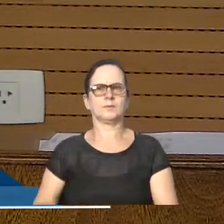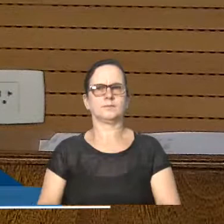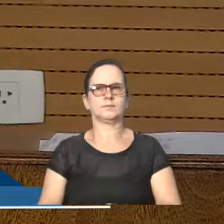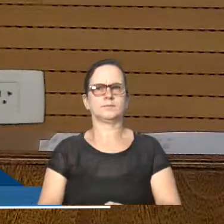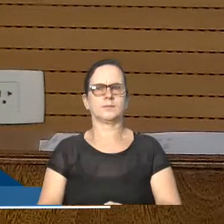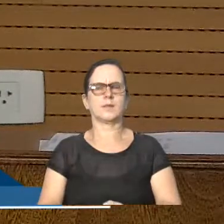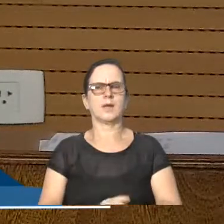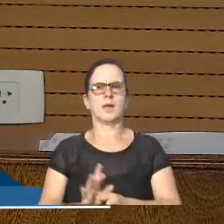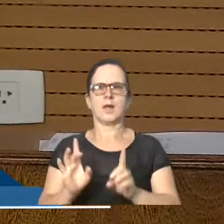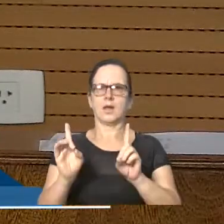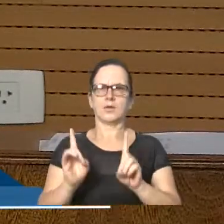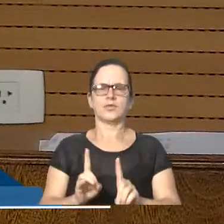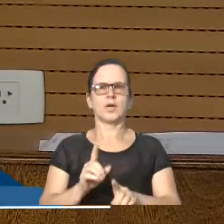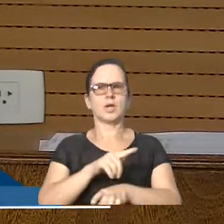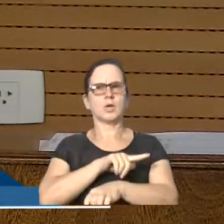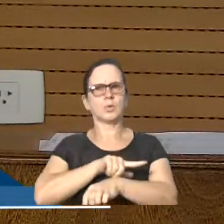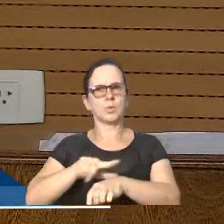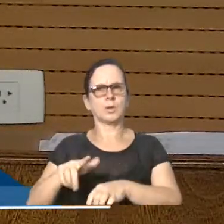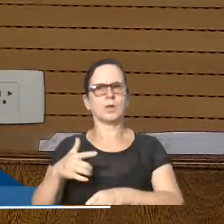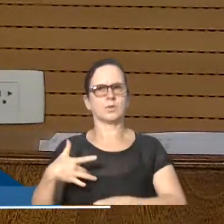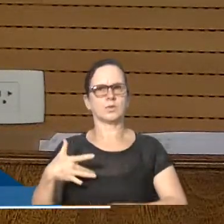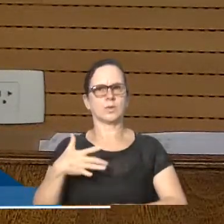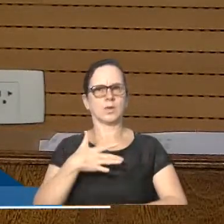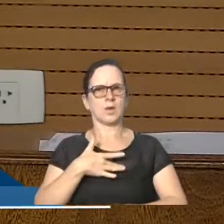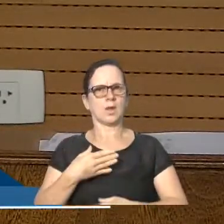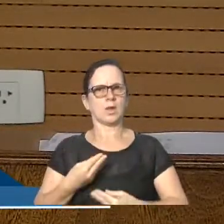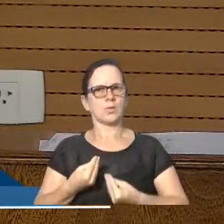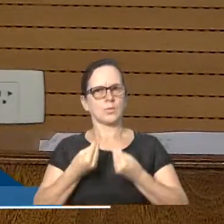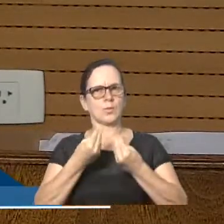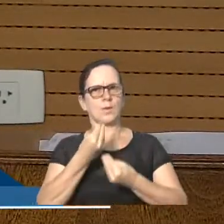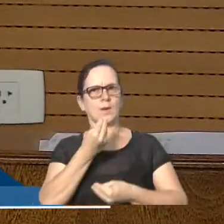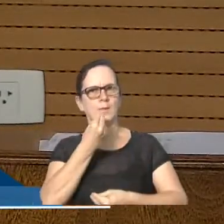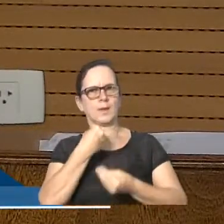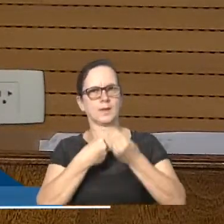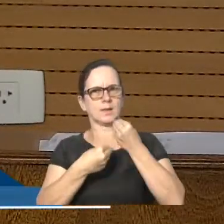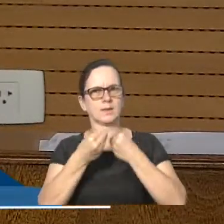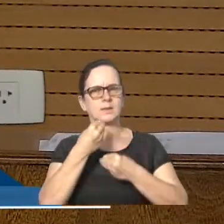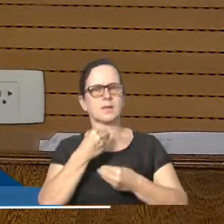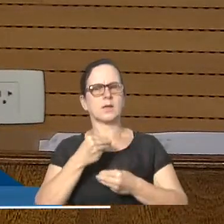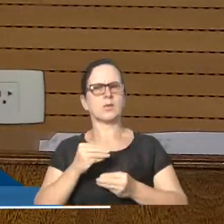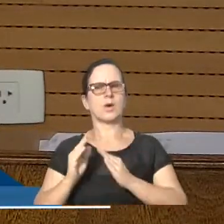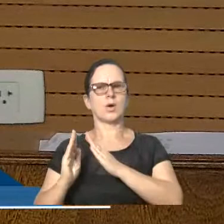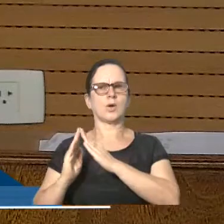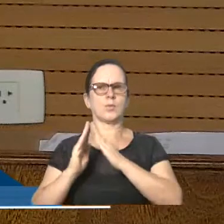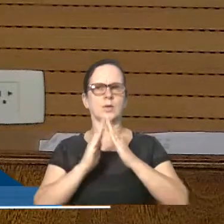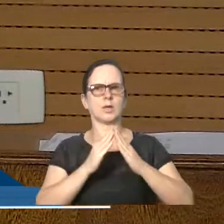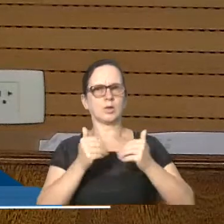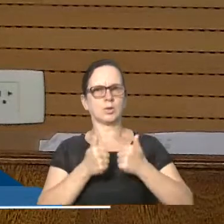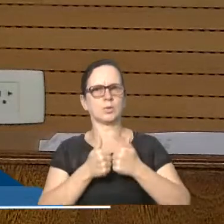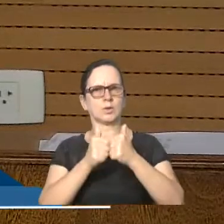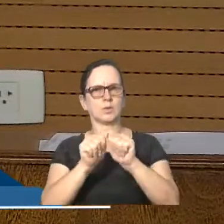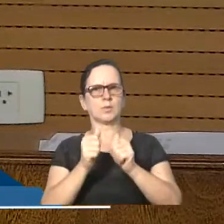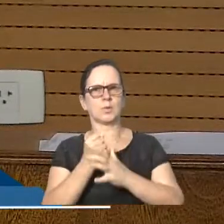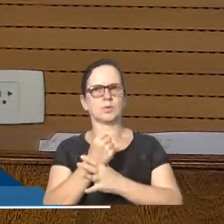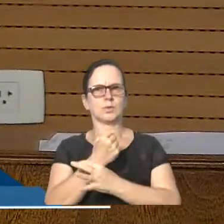São direitos sociais a educação, a saúde, a alimentação, o trabalho, a moradia, o transporte, o